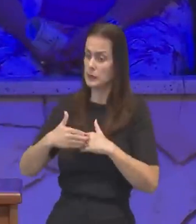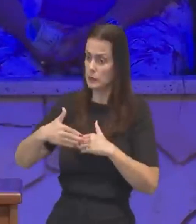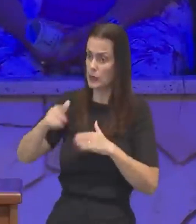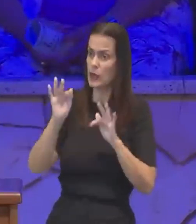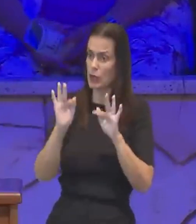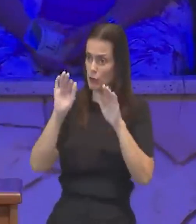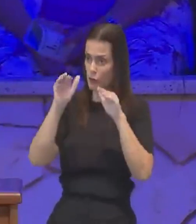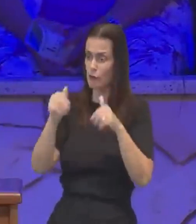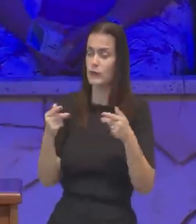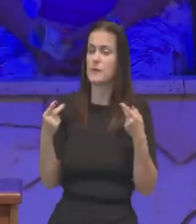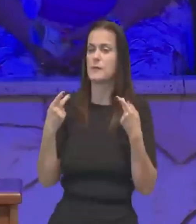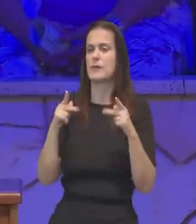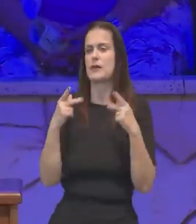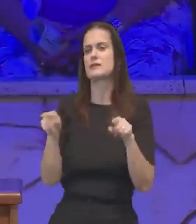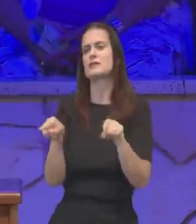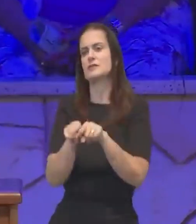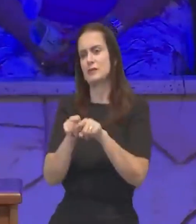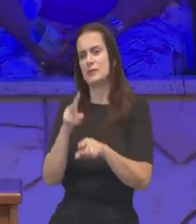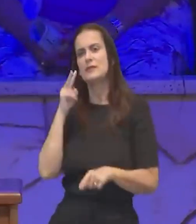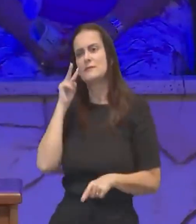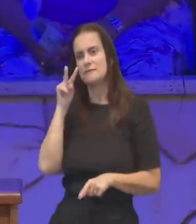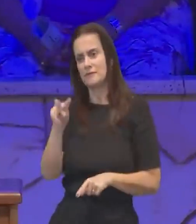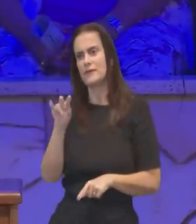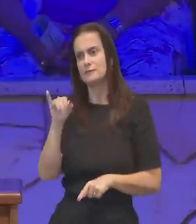final desta pregação.